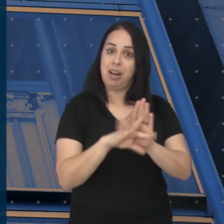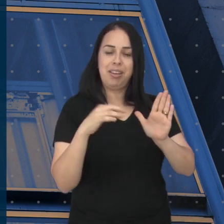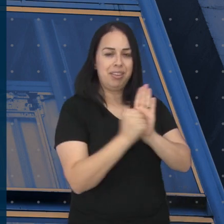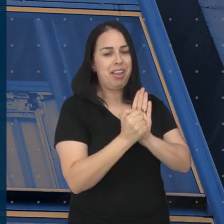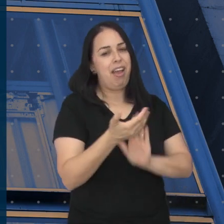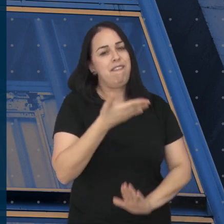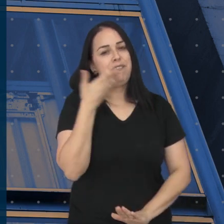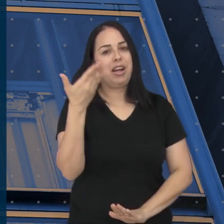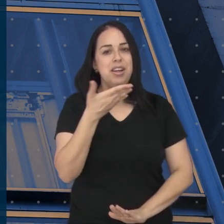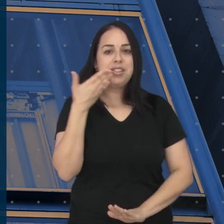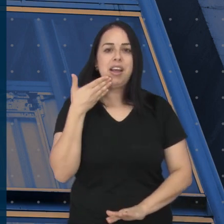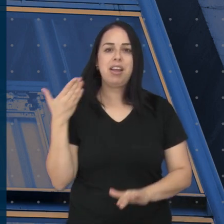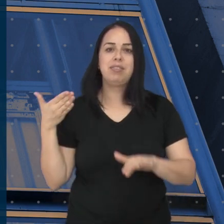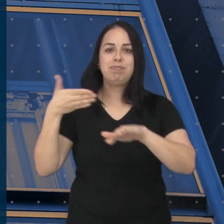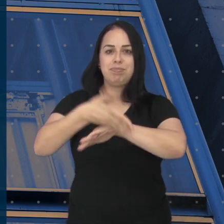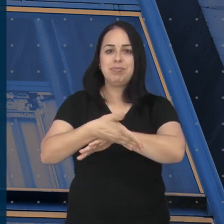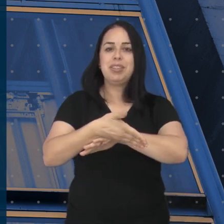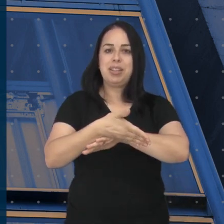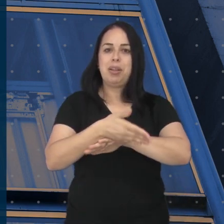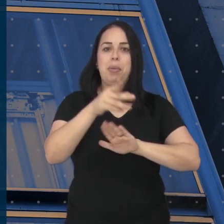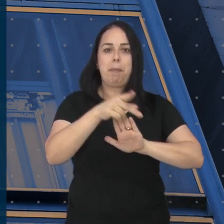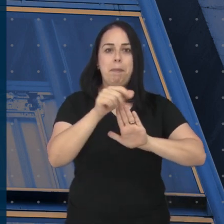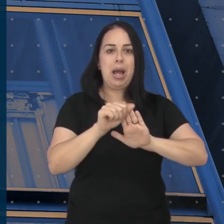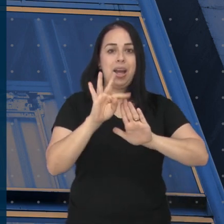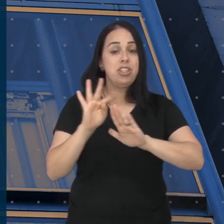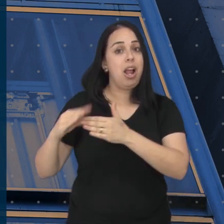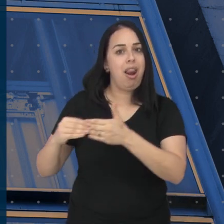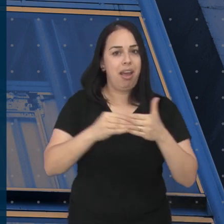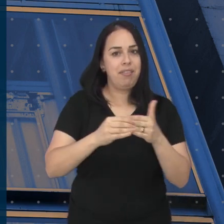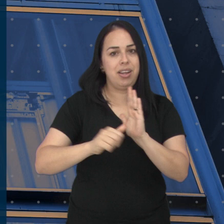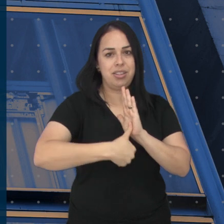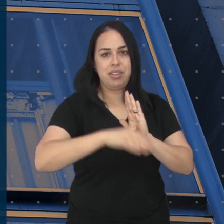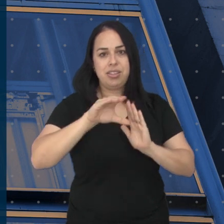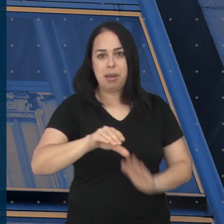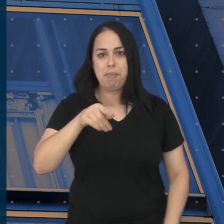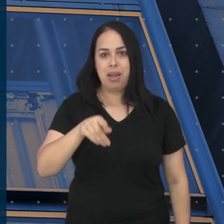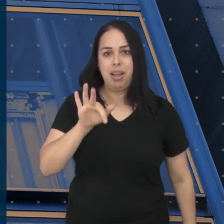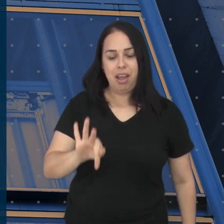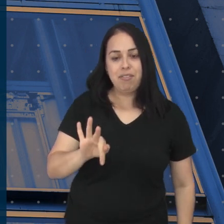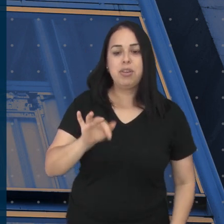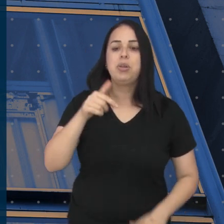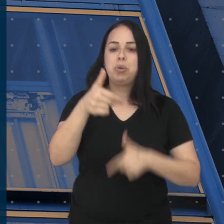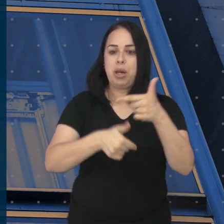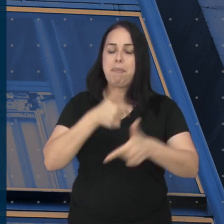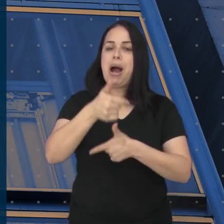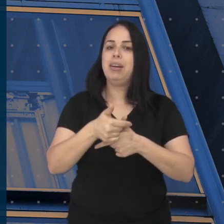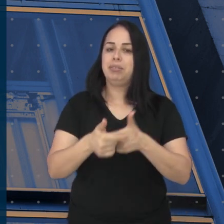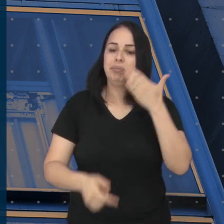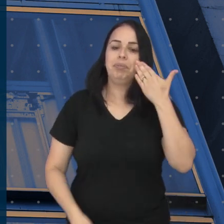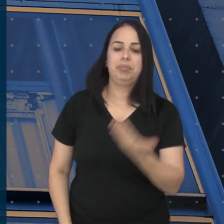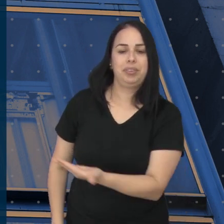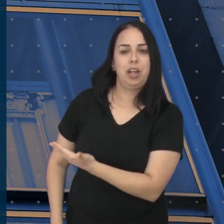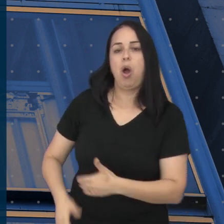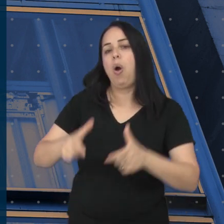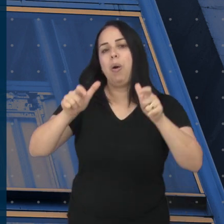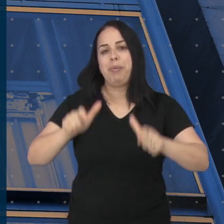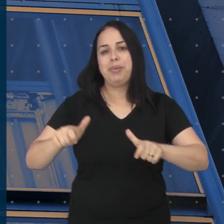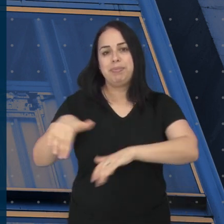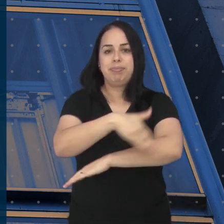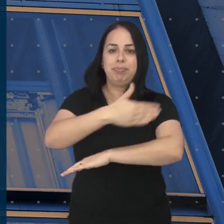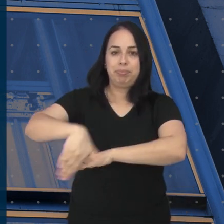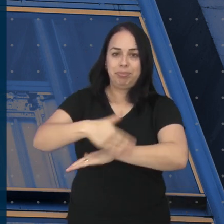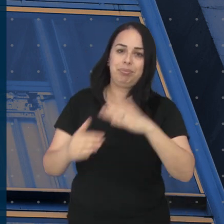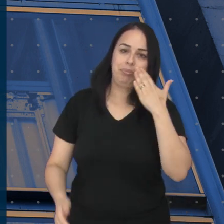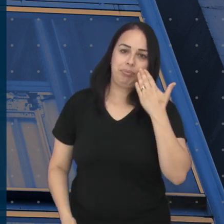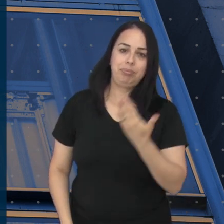se candidatar é fácil, é só comparecer ao PAT levando RG, CPF, carteira de trabalho e o cartão cidadão. O PAT fica